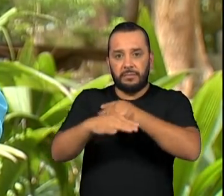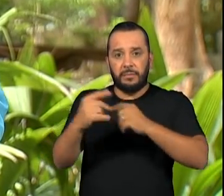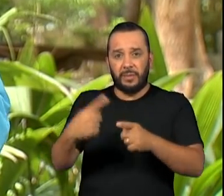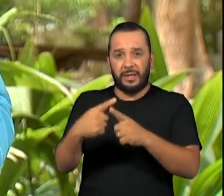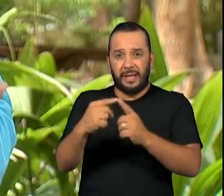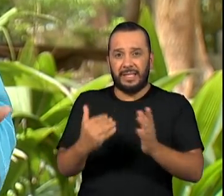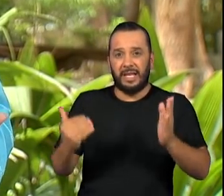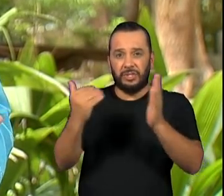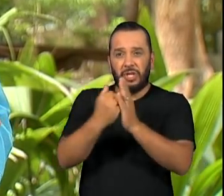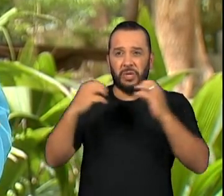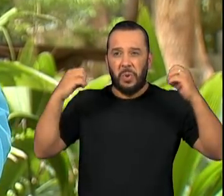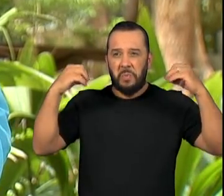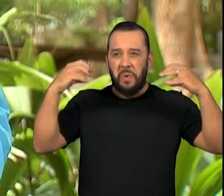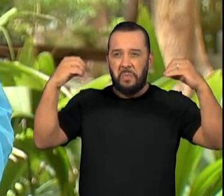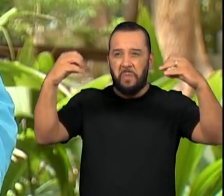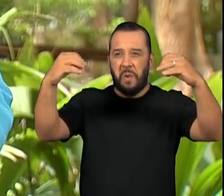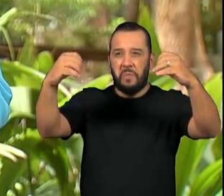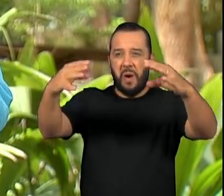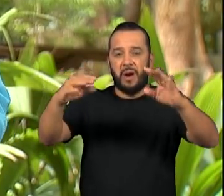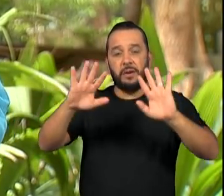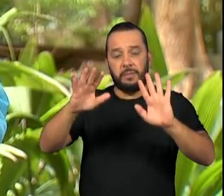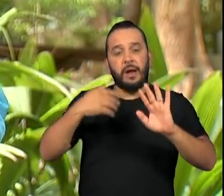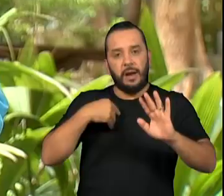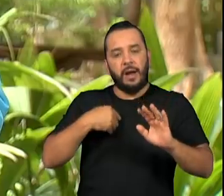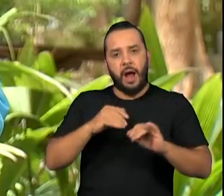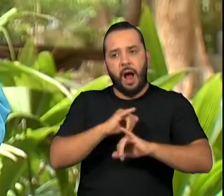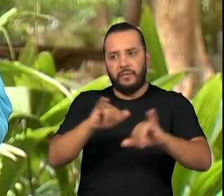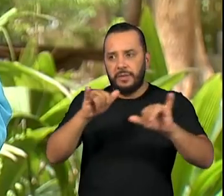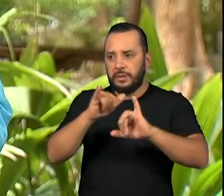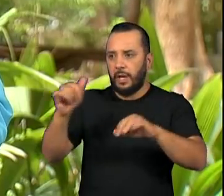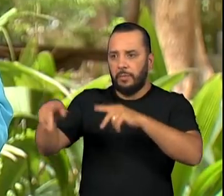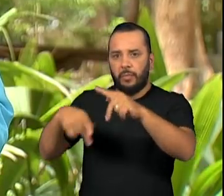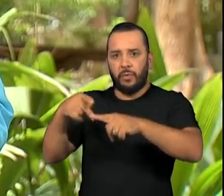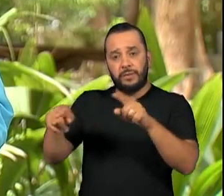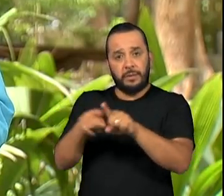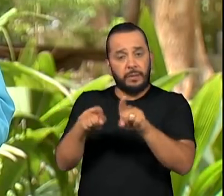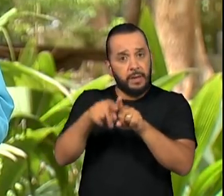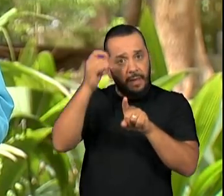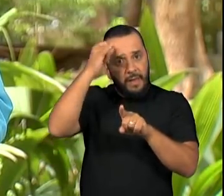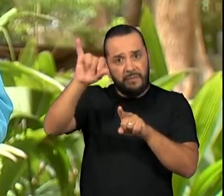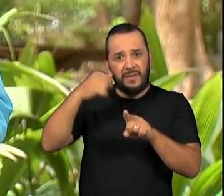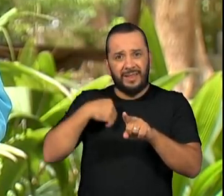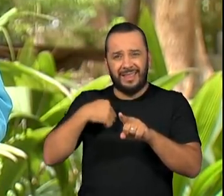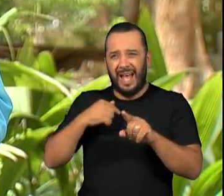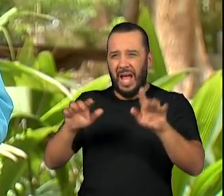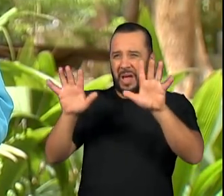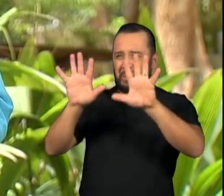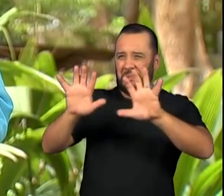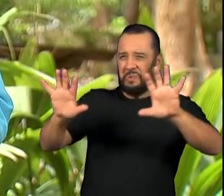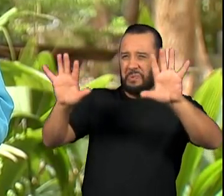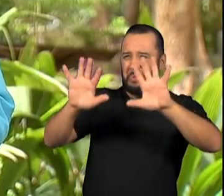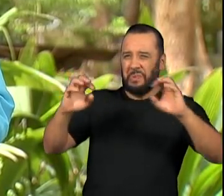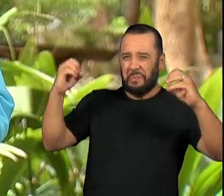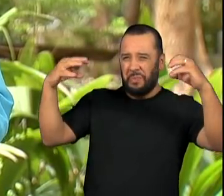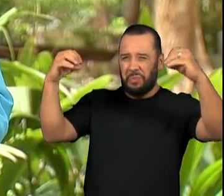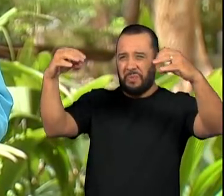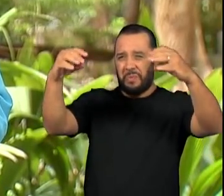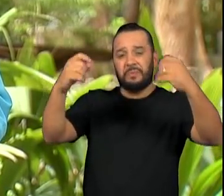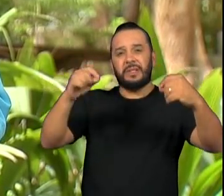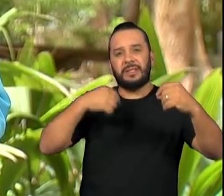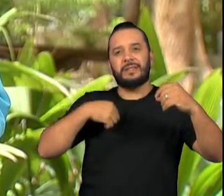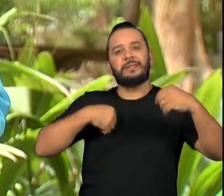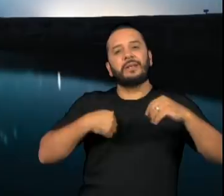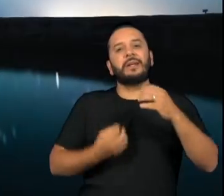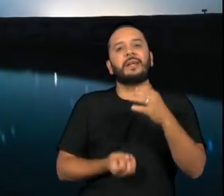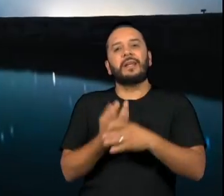artificial. Para informar a população e combater a poluição luminosa, foi criada a rede Céus